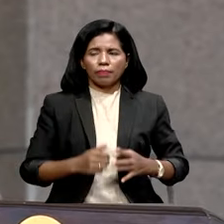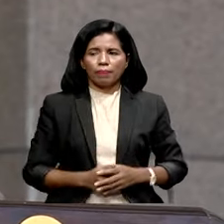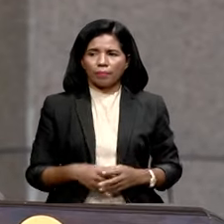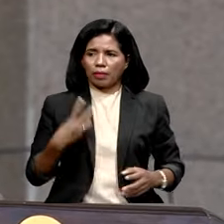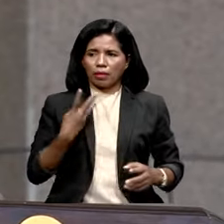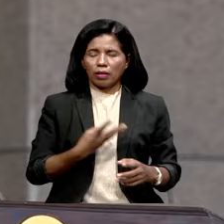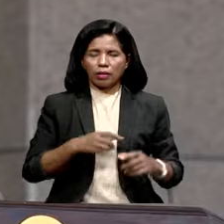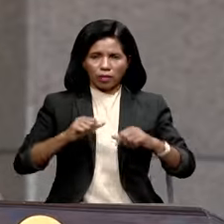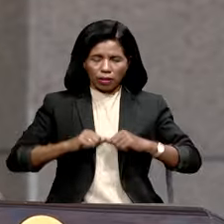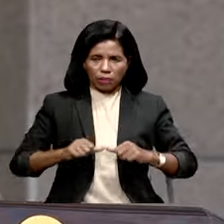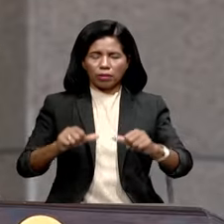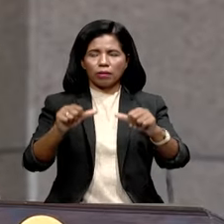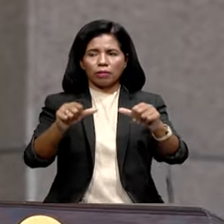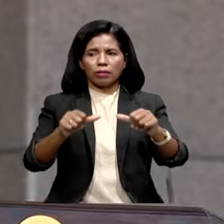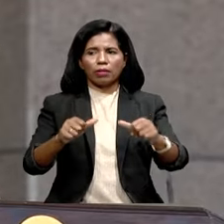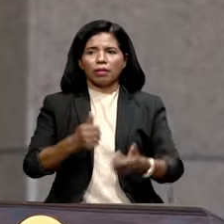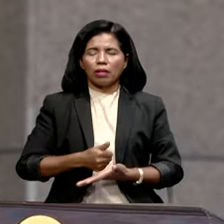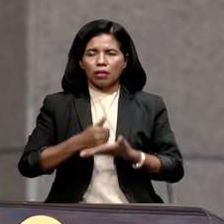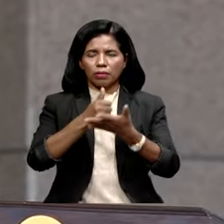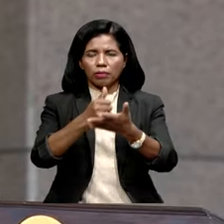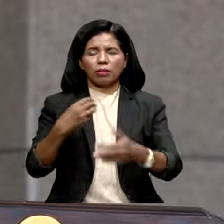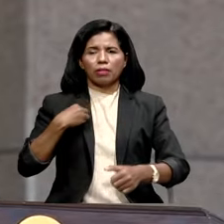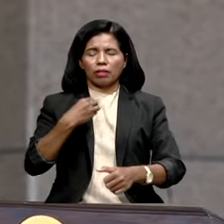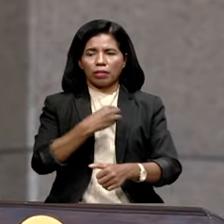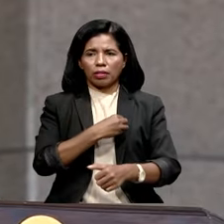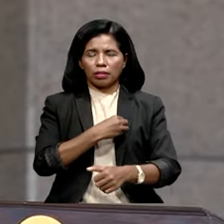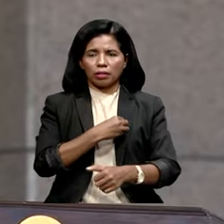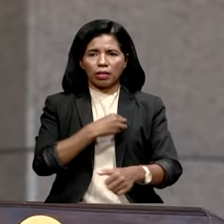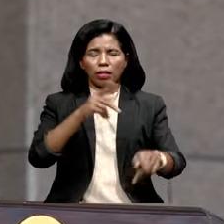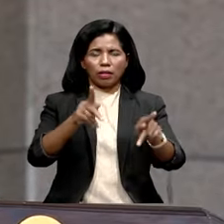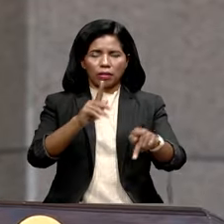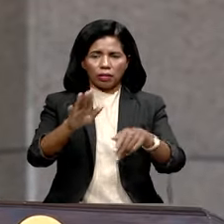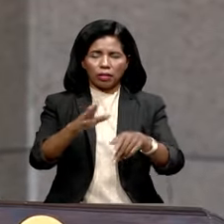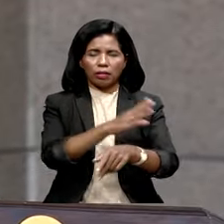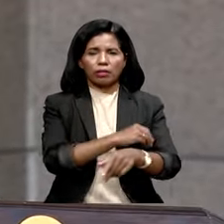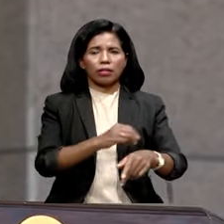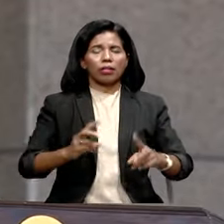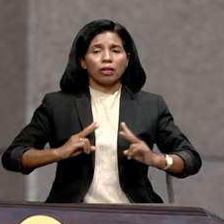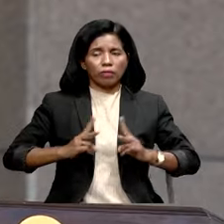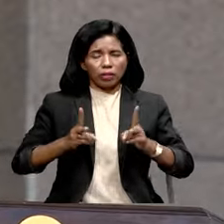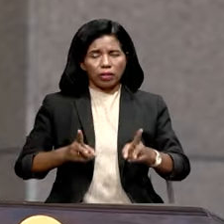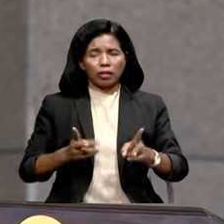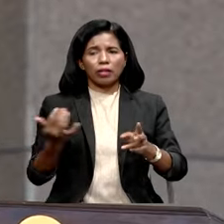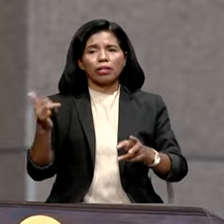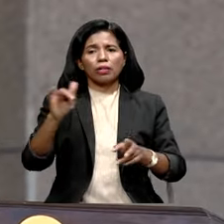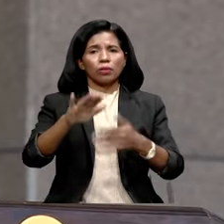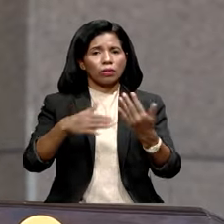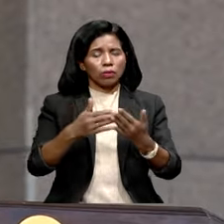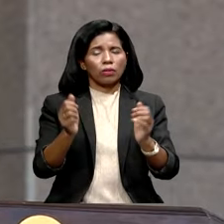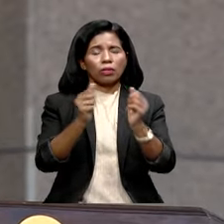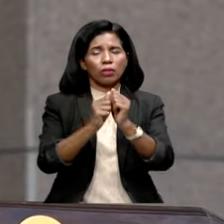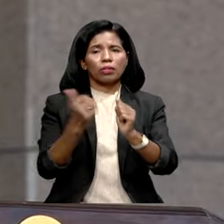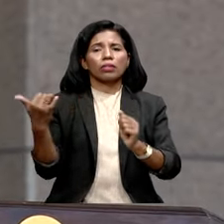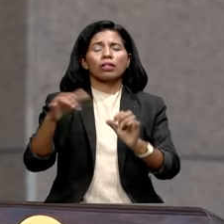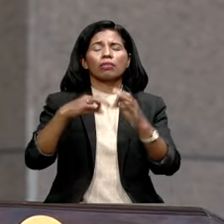Ita tem que continuar a apoiar Ita nem antigos combatentes Sira, Ita nem veteranos Sira, não Sira em família.